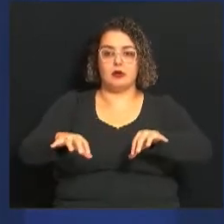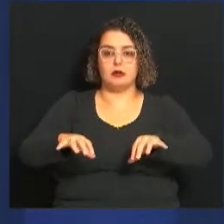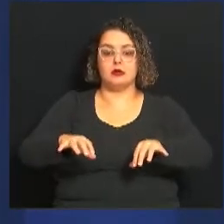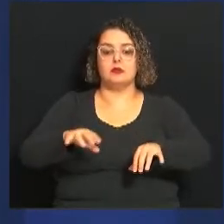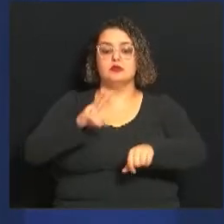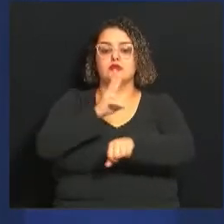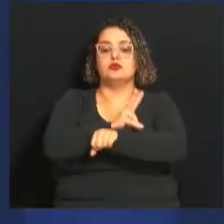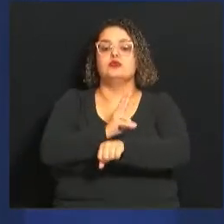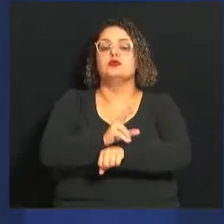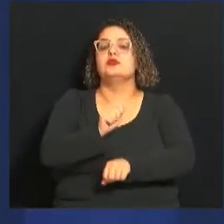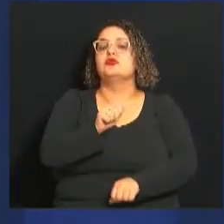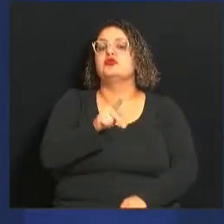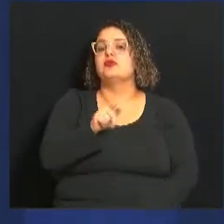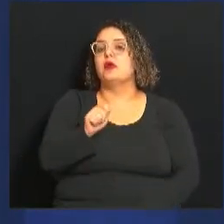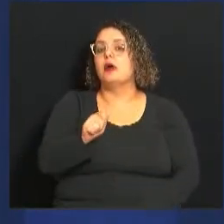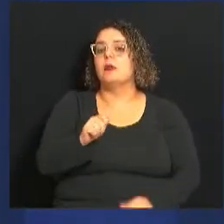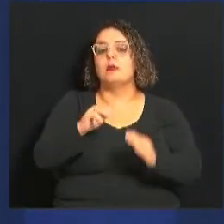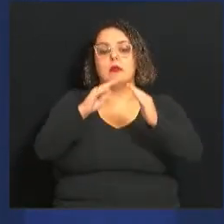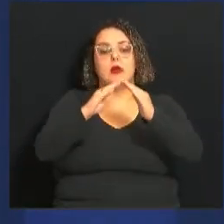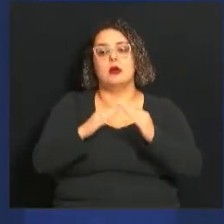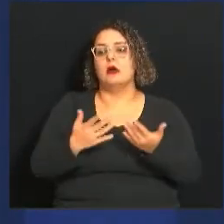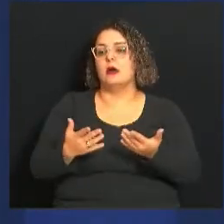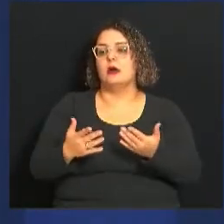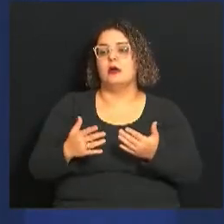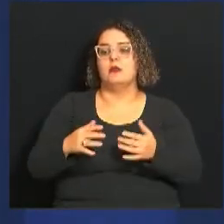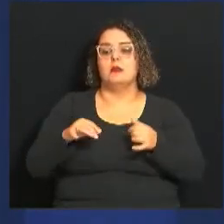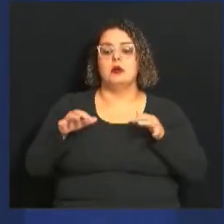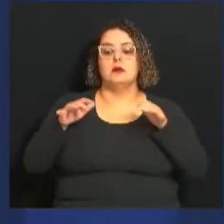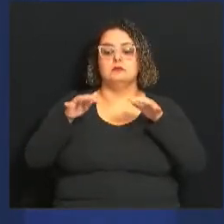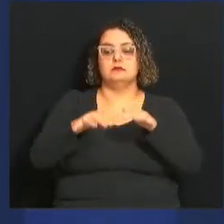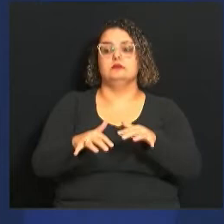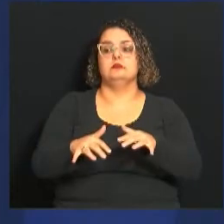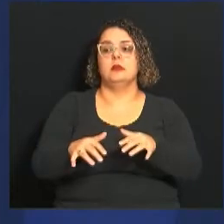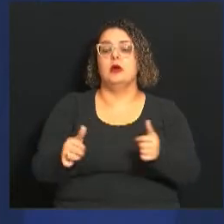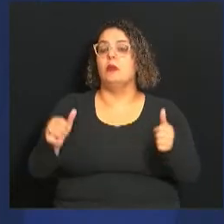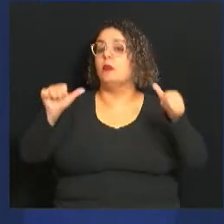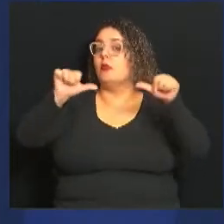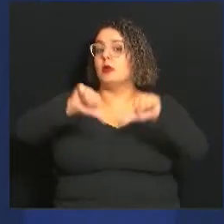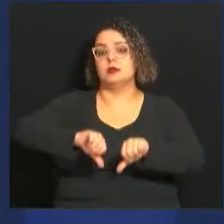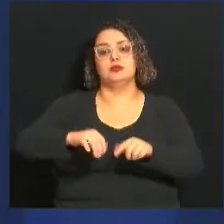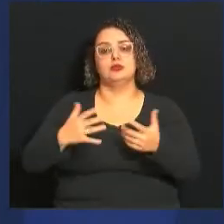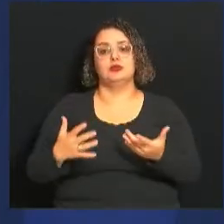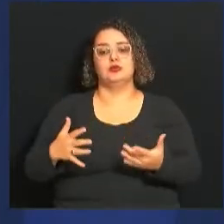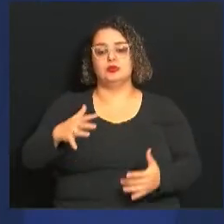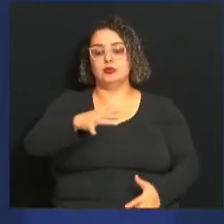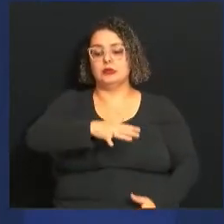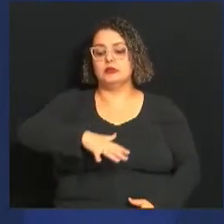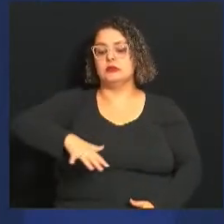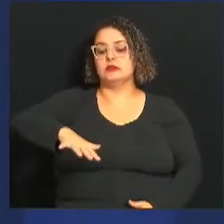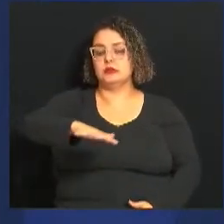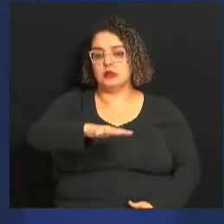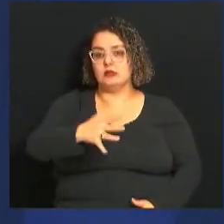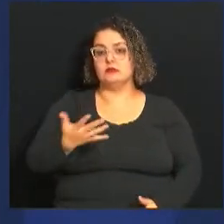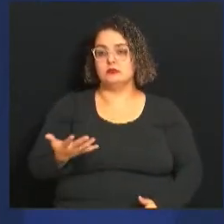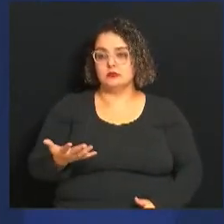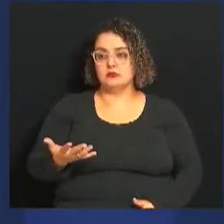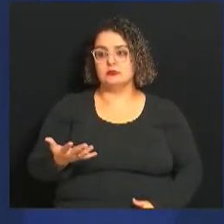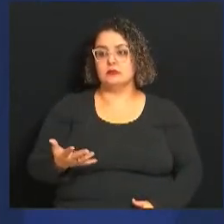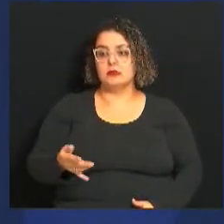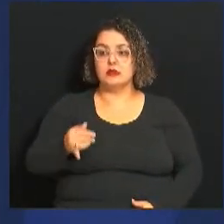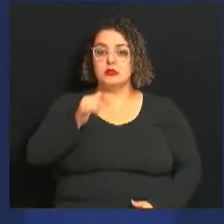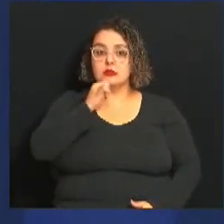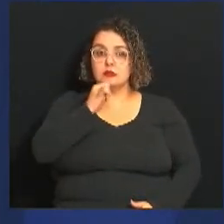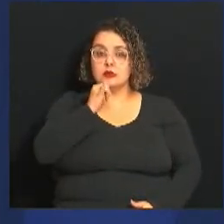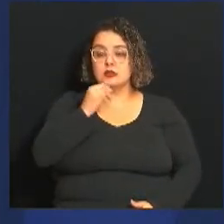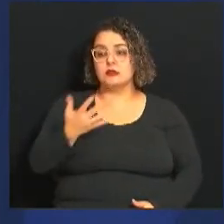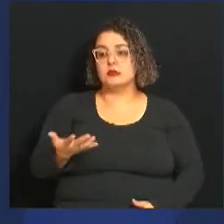para residência, para moradia, para habitação, isso prejudica muito essas áreas, que são áreas onde tem, por exemplo, a